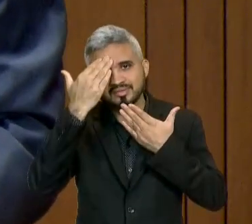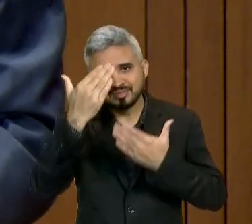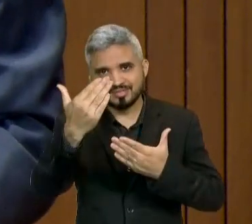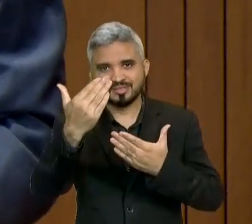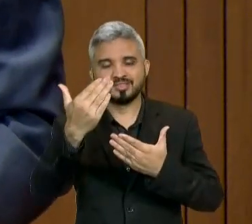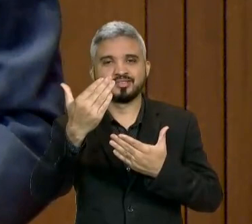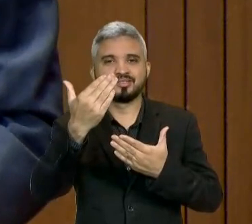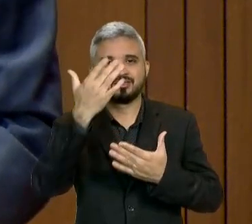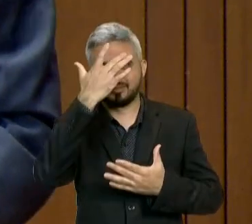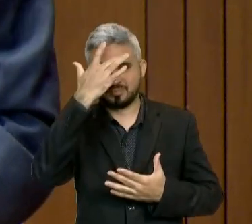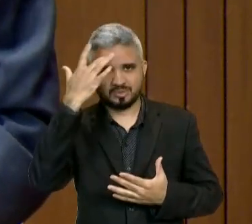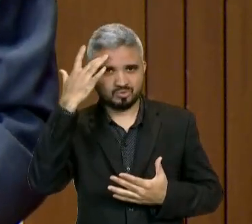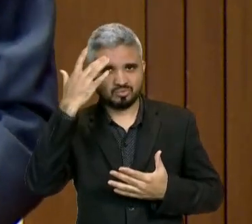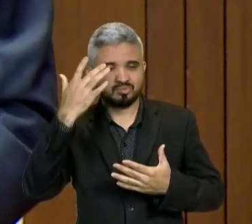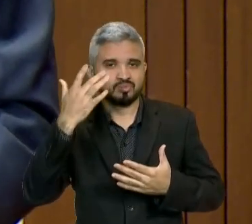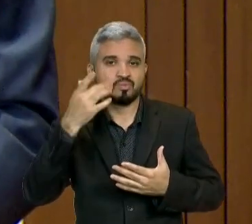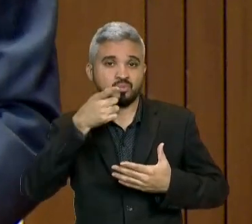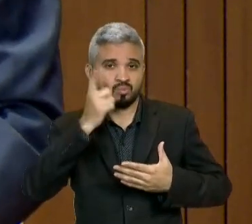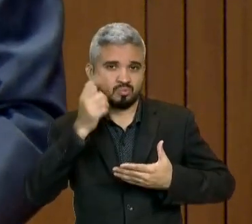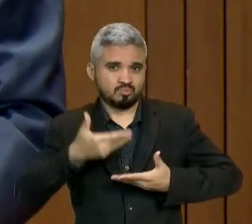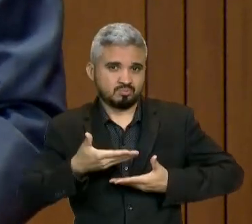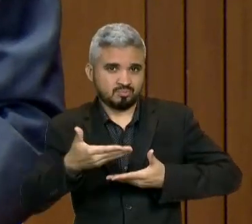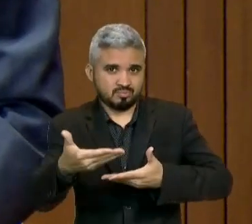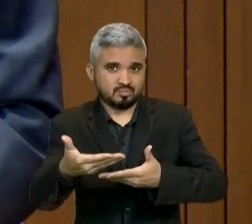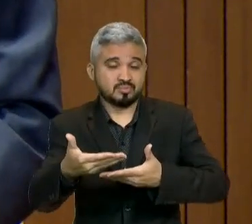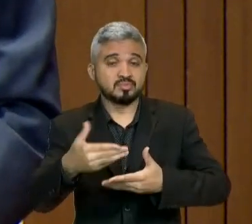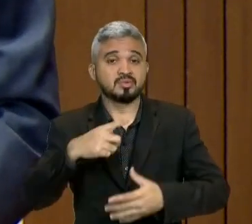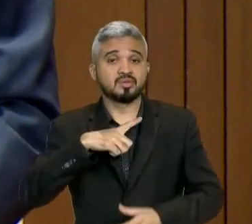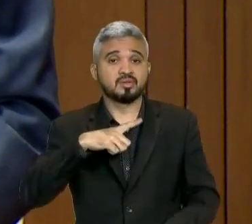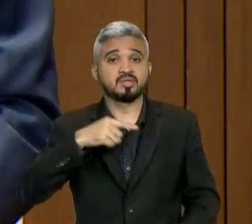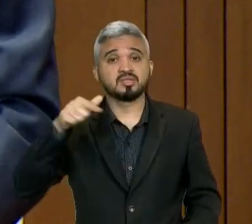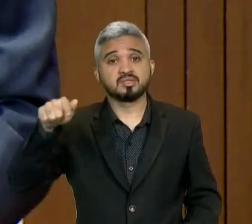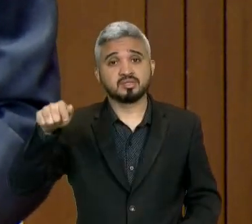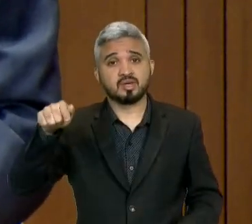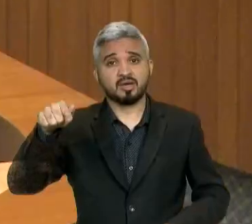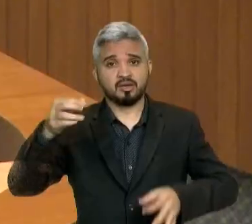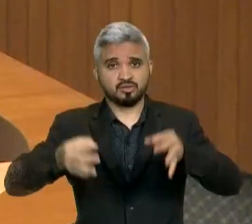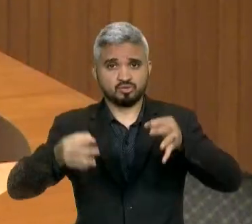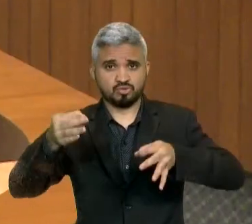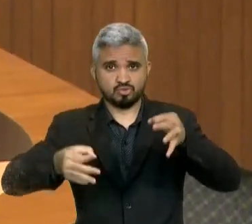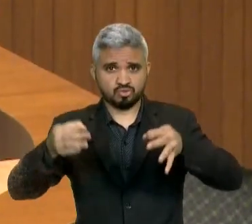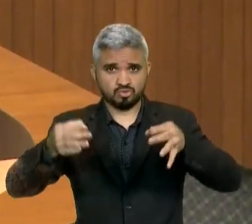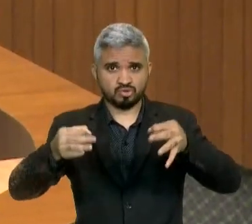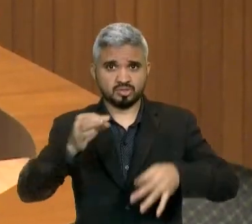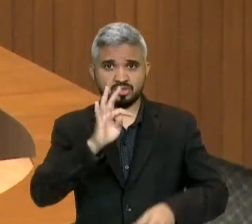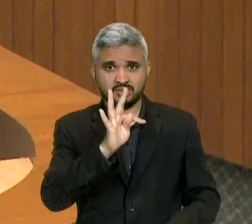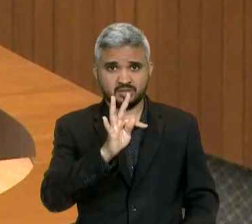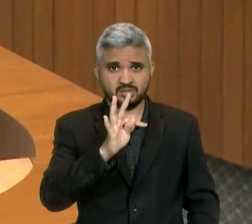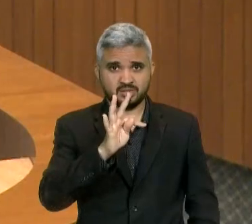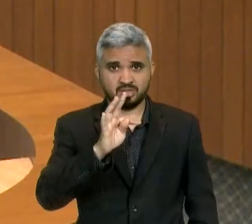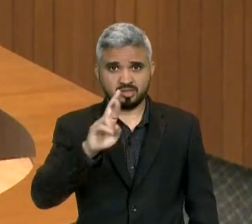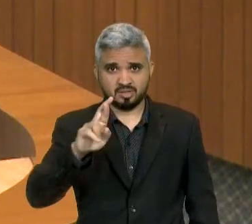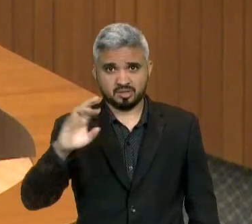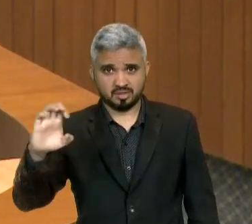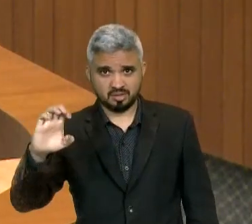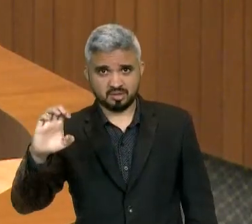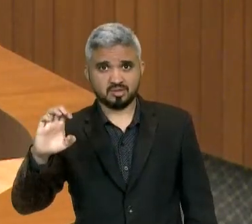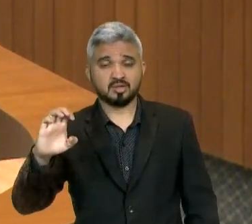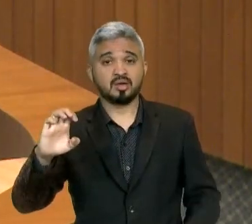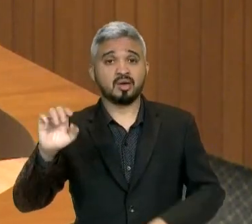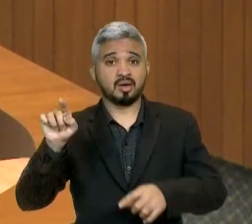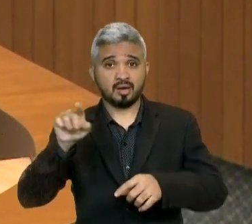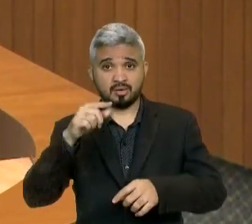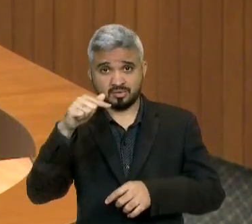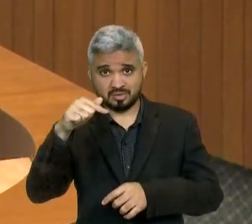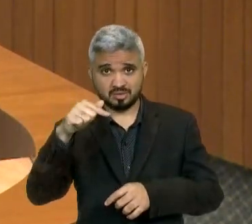eu vou falar desses 7 juízes eleitorais do TRE que analisaram a nossa causa, a nossa